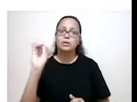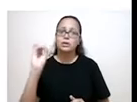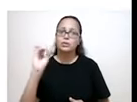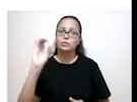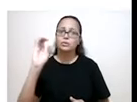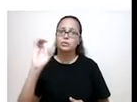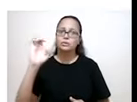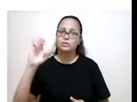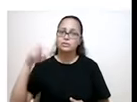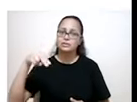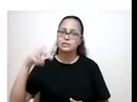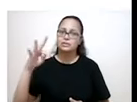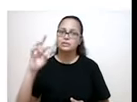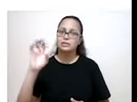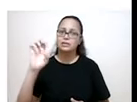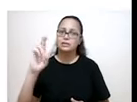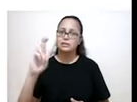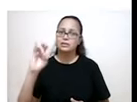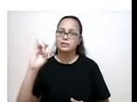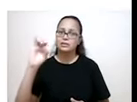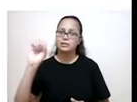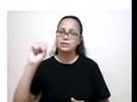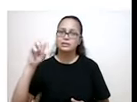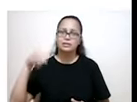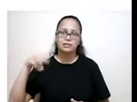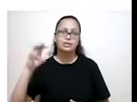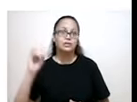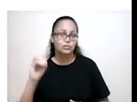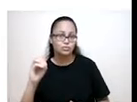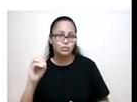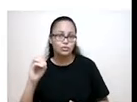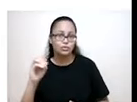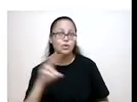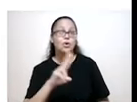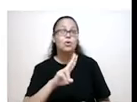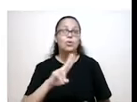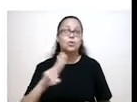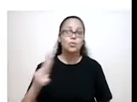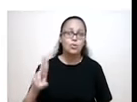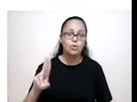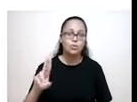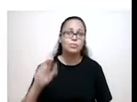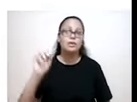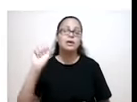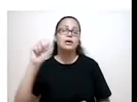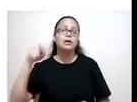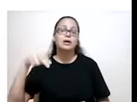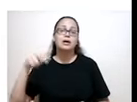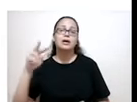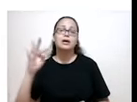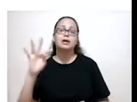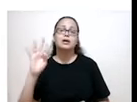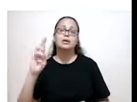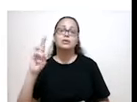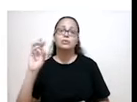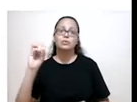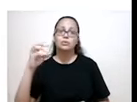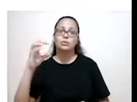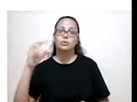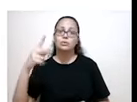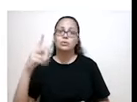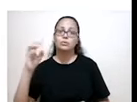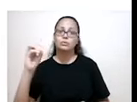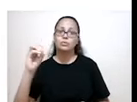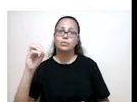Este é chamado de antropocentrismo, ou seja, o homem passa a estar no centro